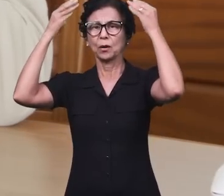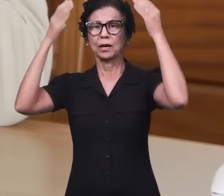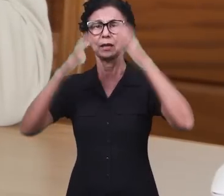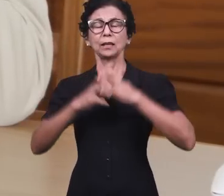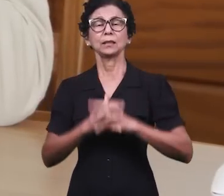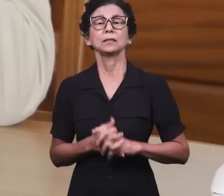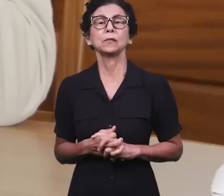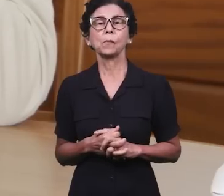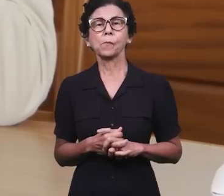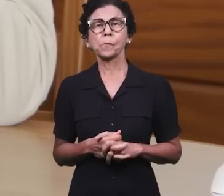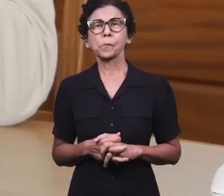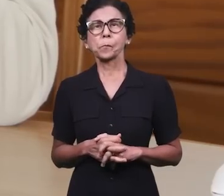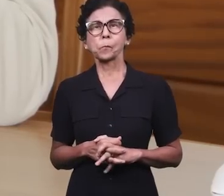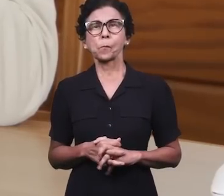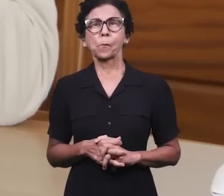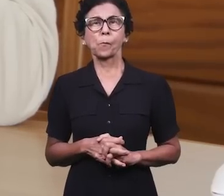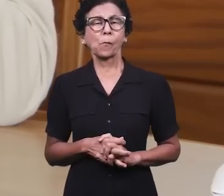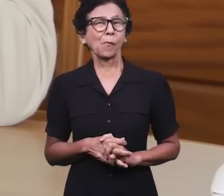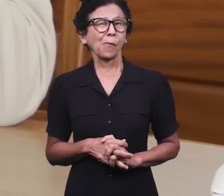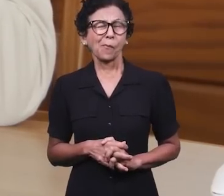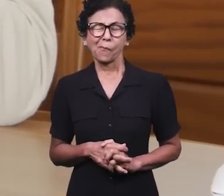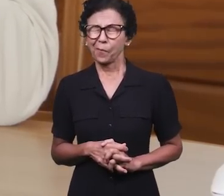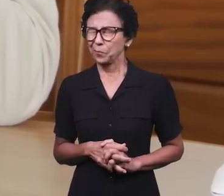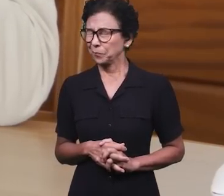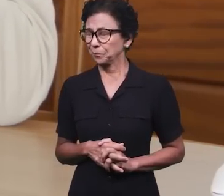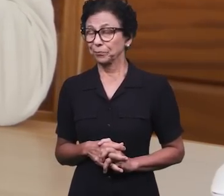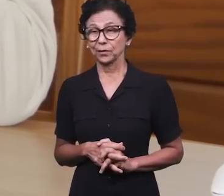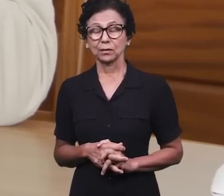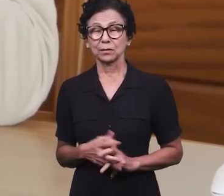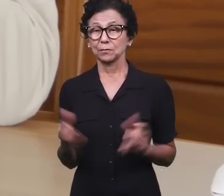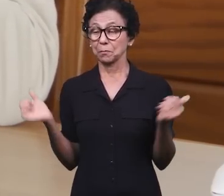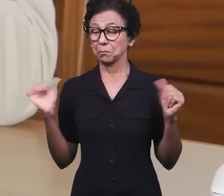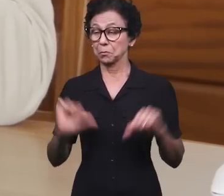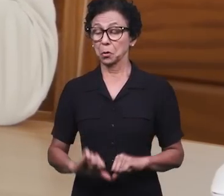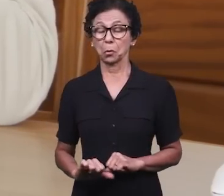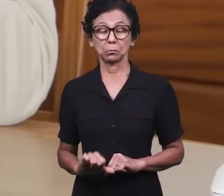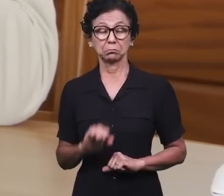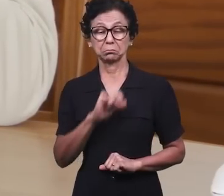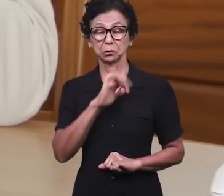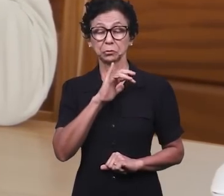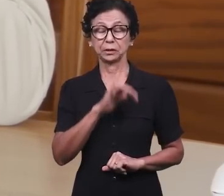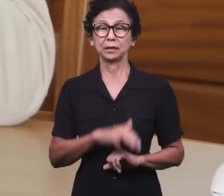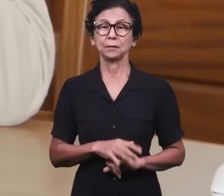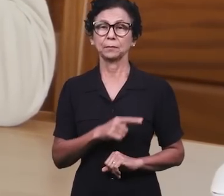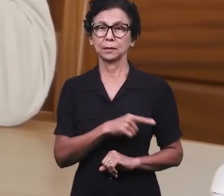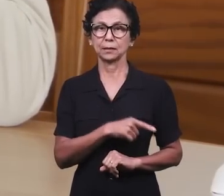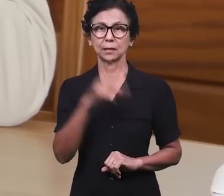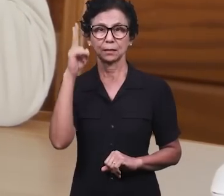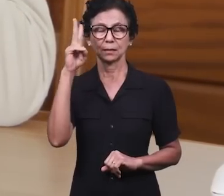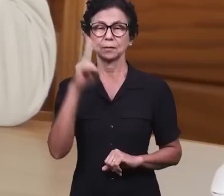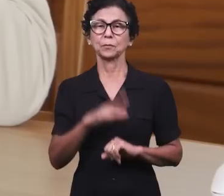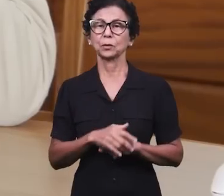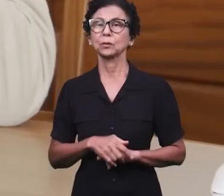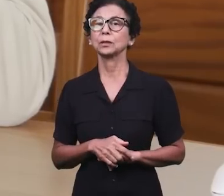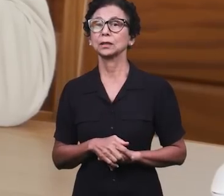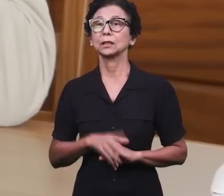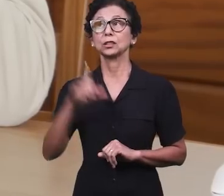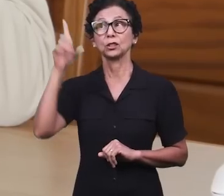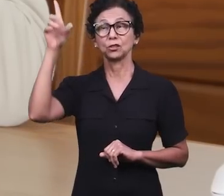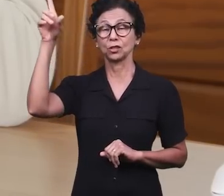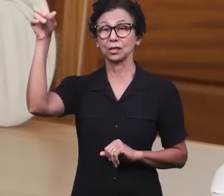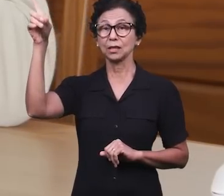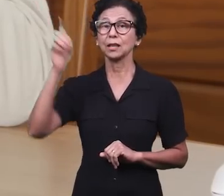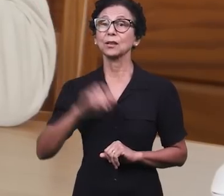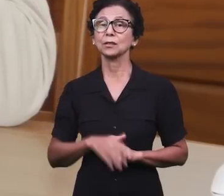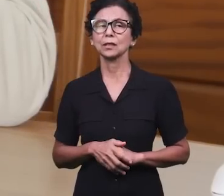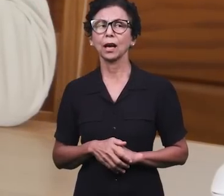reis antigos que não eram de Israel nada fizeram. Ele fez pior que tudo quanto é rei que teve lá. Mas ele lembrou do Deus dos pais